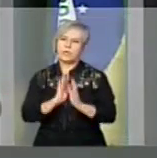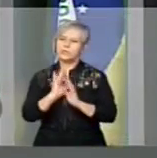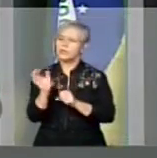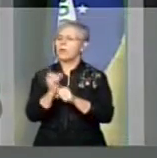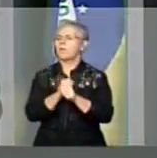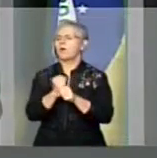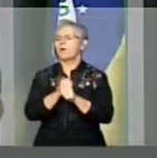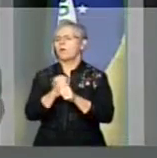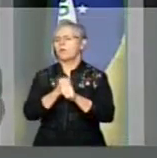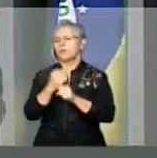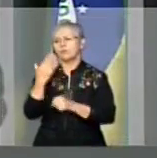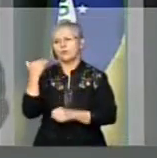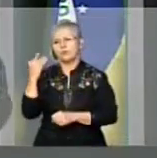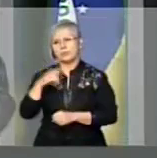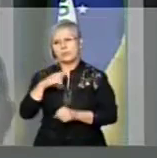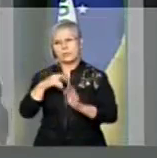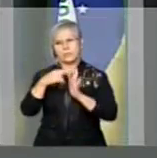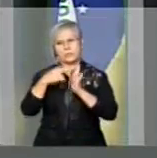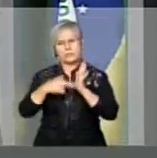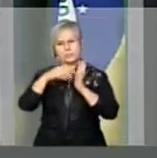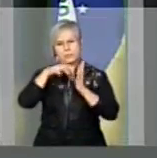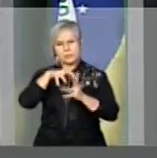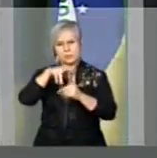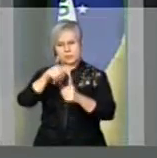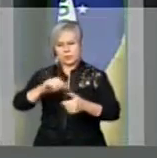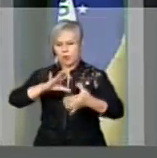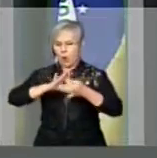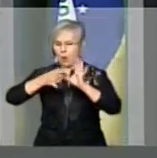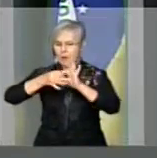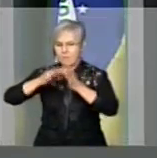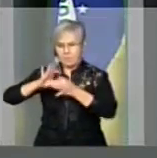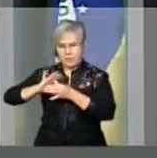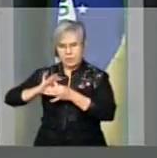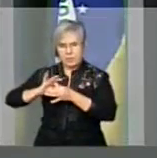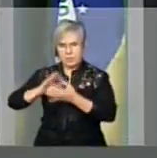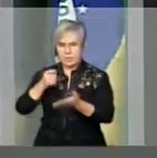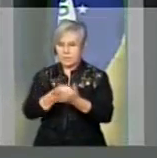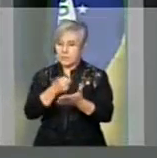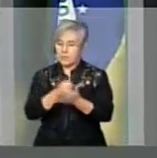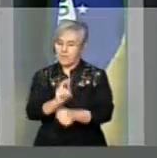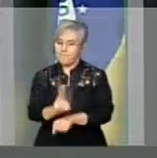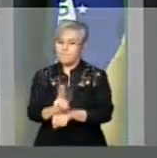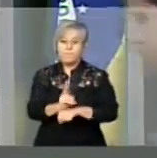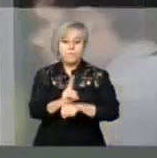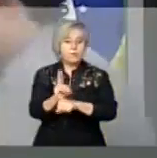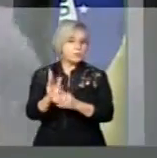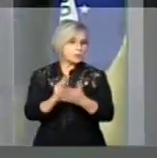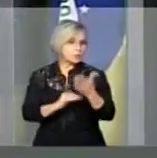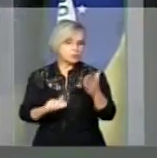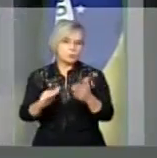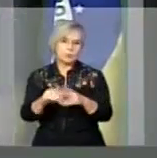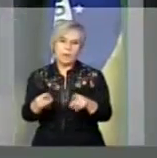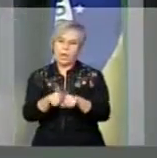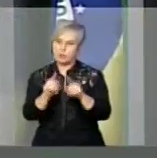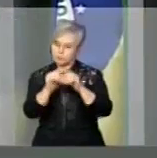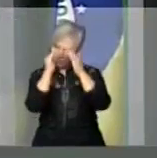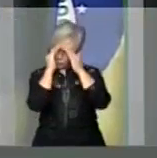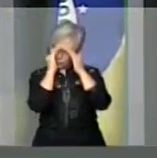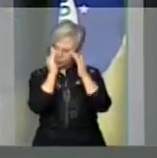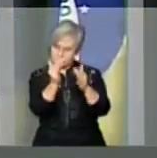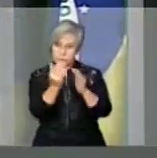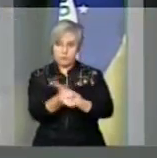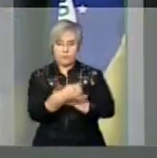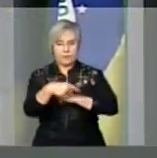COI adota como regra internacional para os Jogos Olímpicos, rigorosamente monitorada e seguida à risca pelos